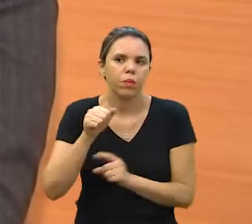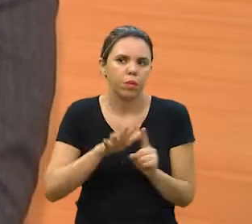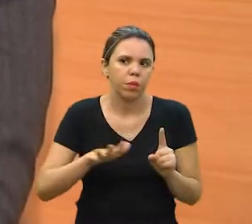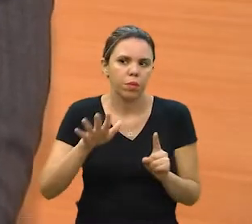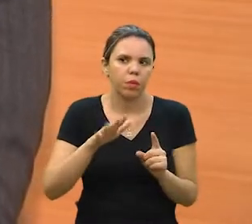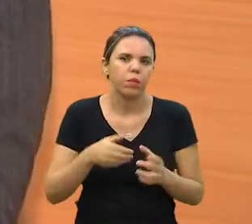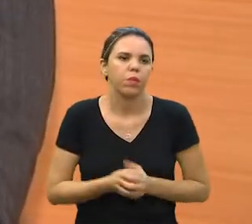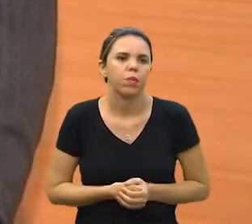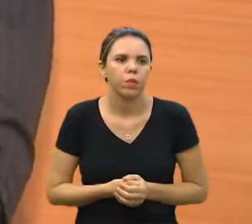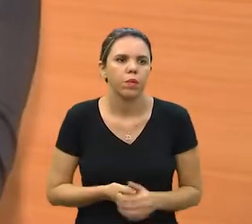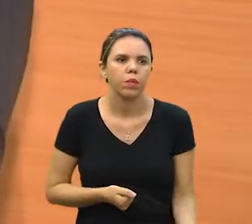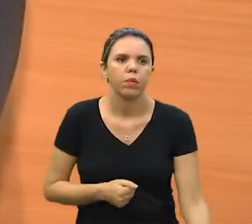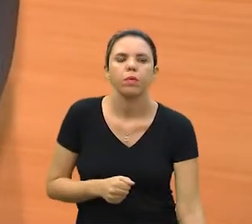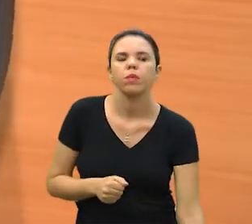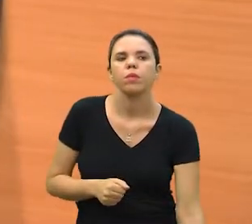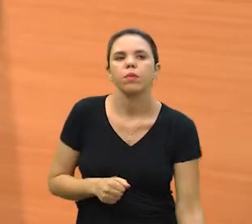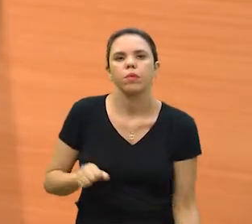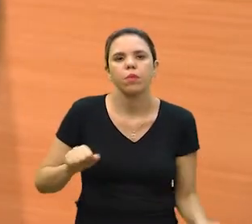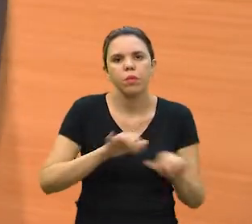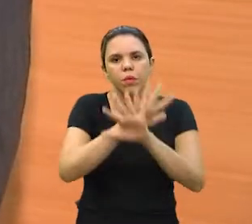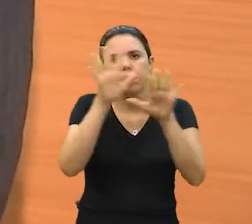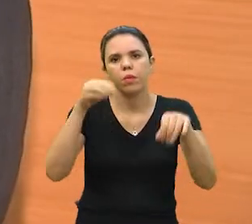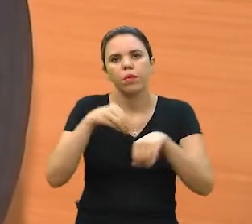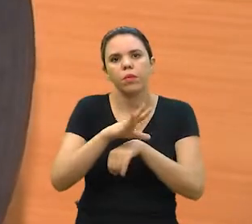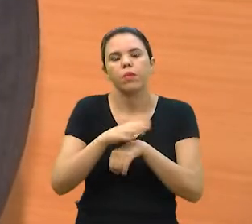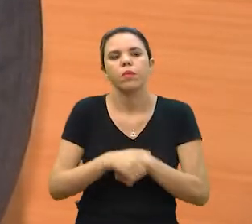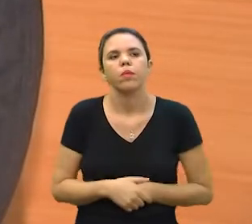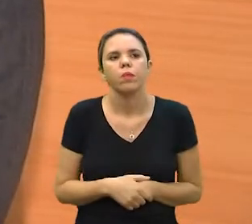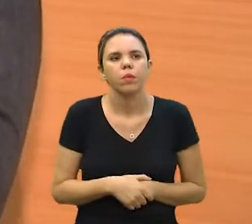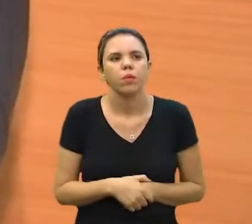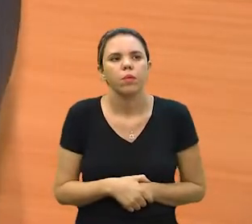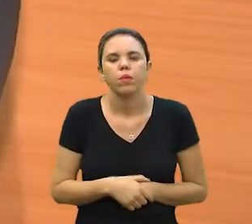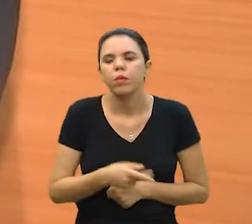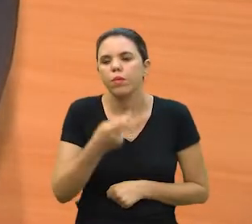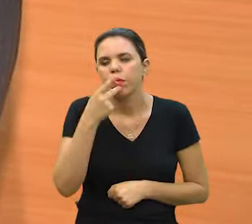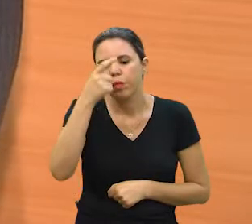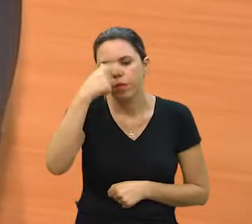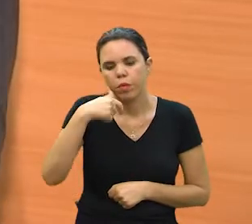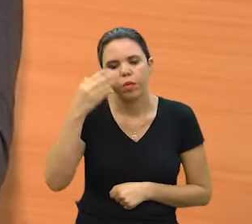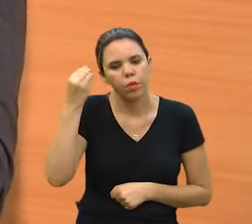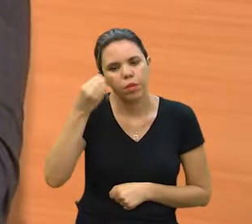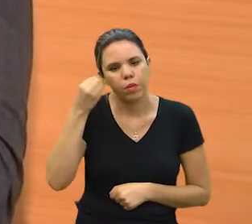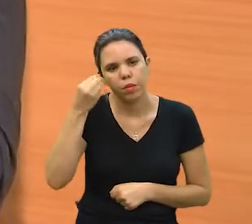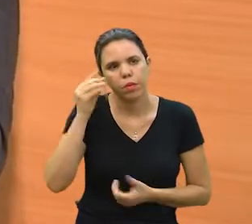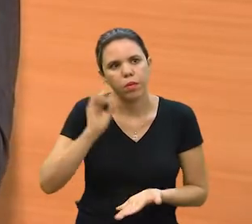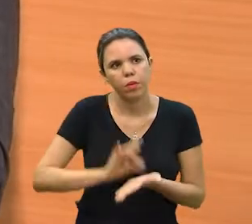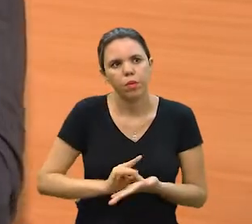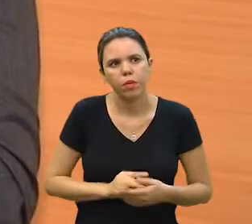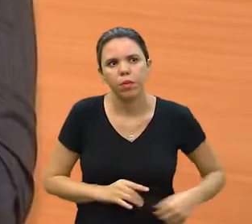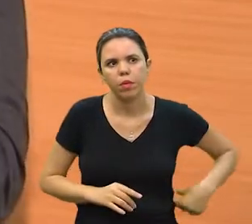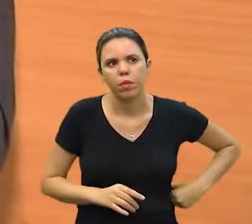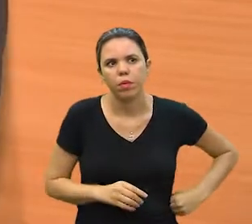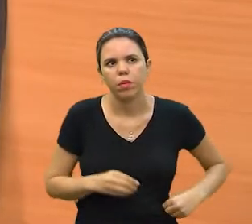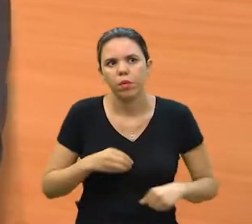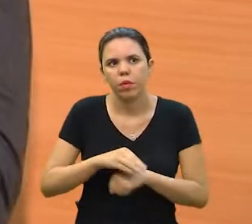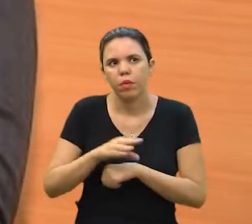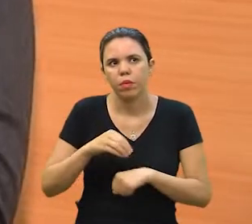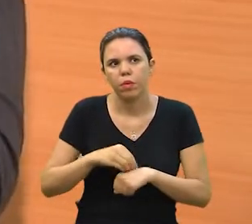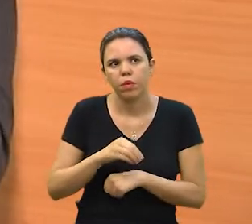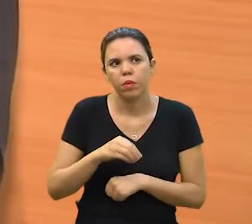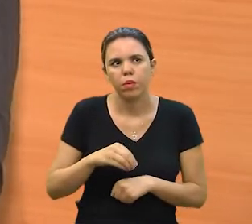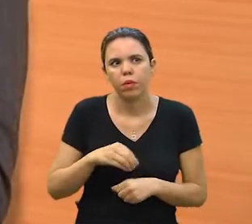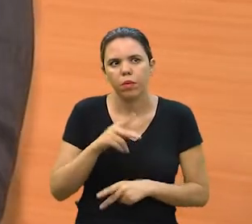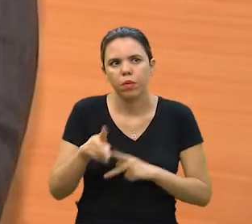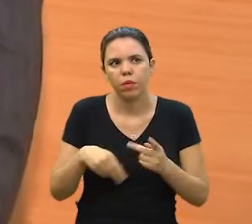melhoria da sociedade e sendo muito transparente naquilo que passa. Naquilo que está falando, a pessoa tem que ser realmente verdadeira, ela tem que passar